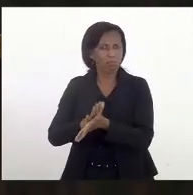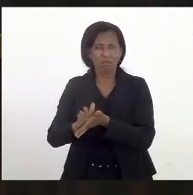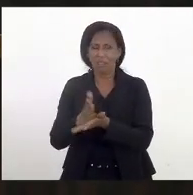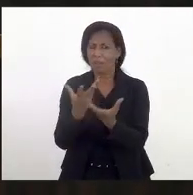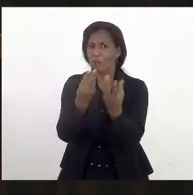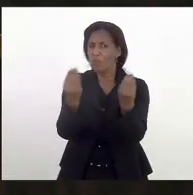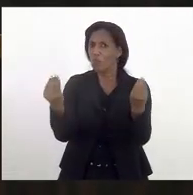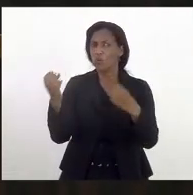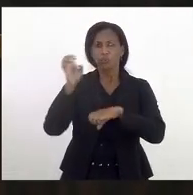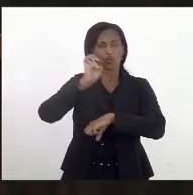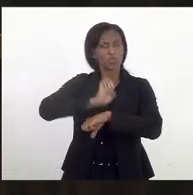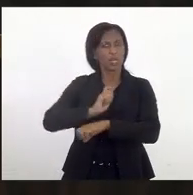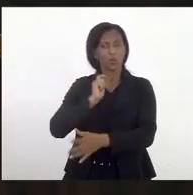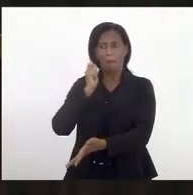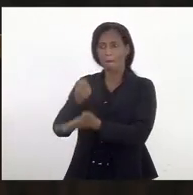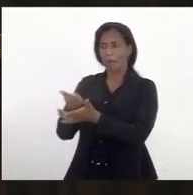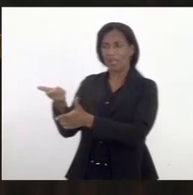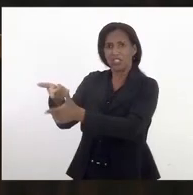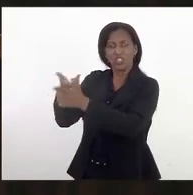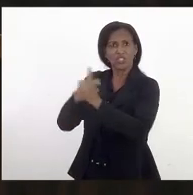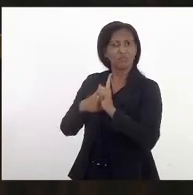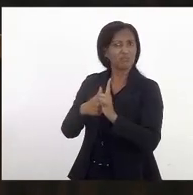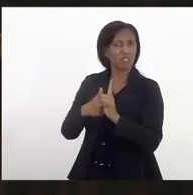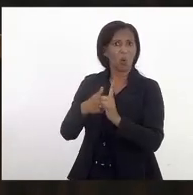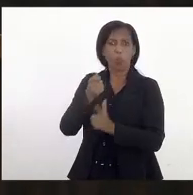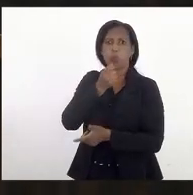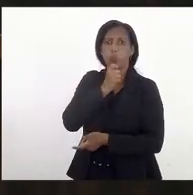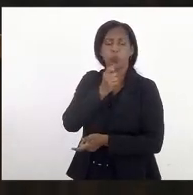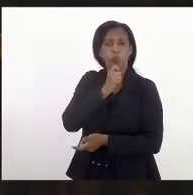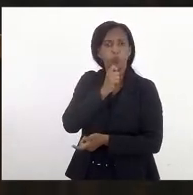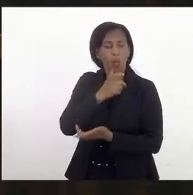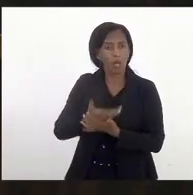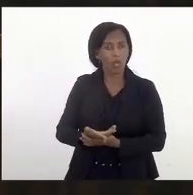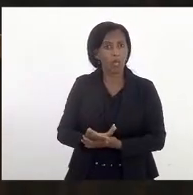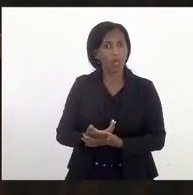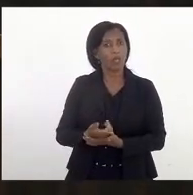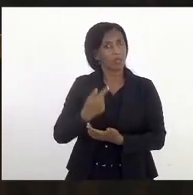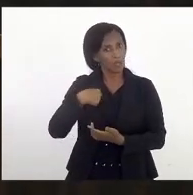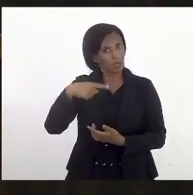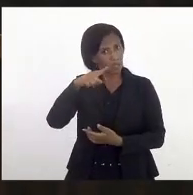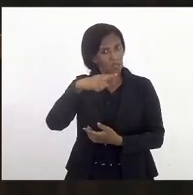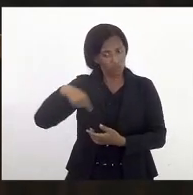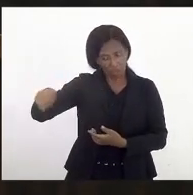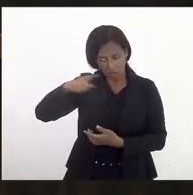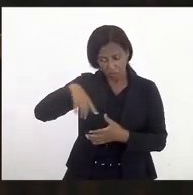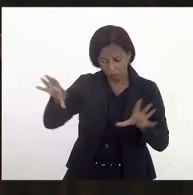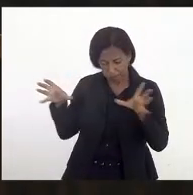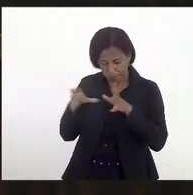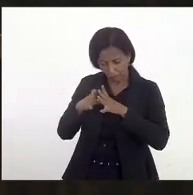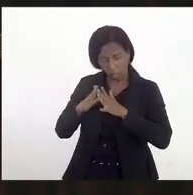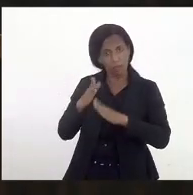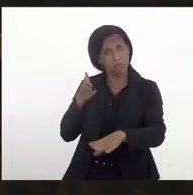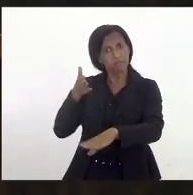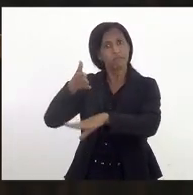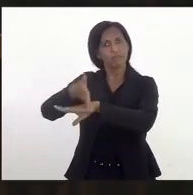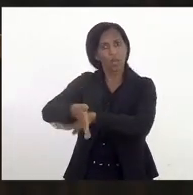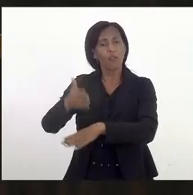muitos estados que não estão pagando serviço da dívida porque tampo liminar e a gente enfrentou votou